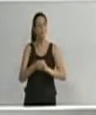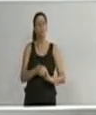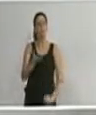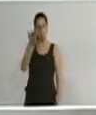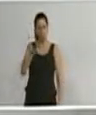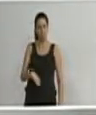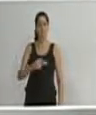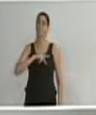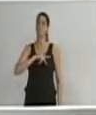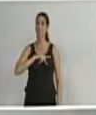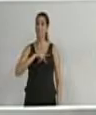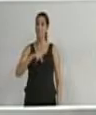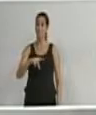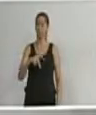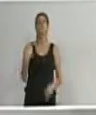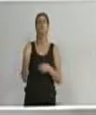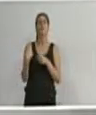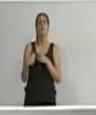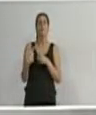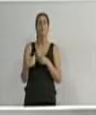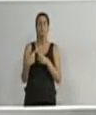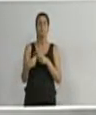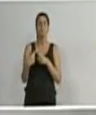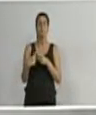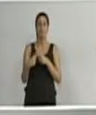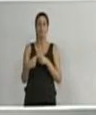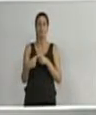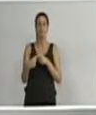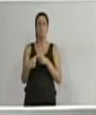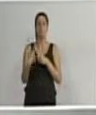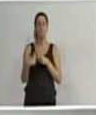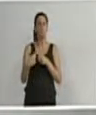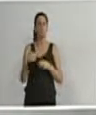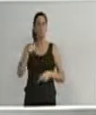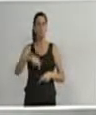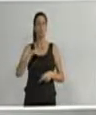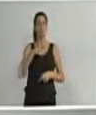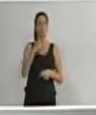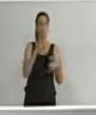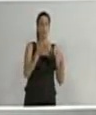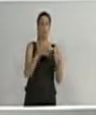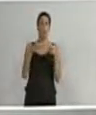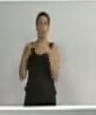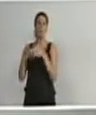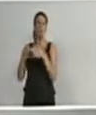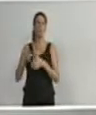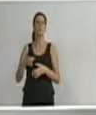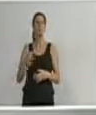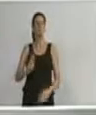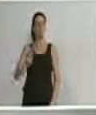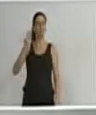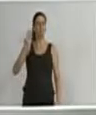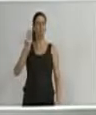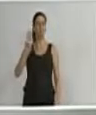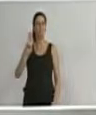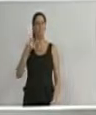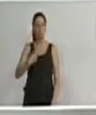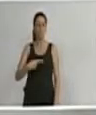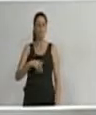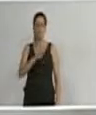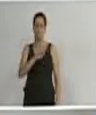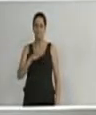Excelência, até porque nós tivemos aqui dois grupos de escoteiros da nossa cidade e